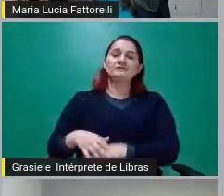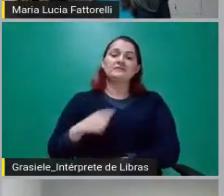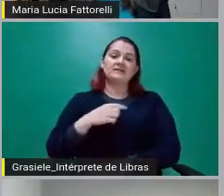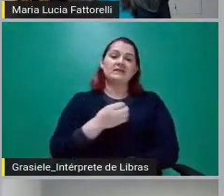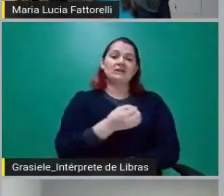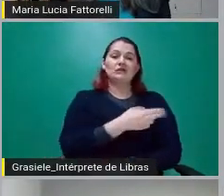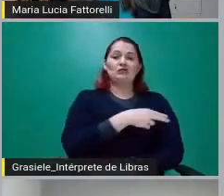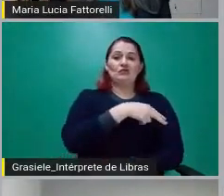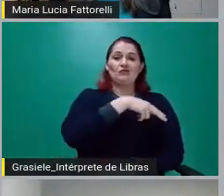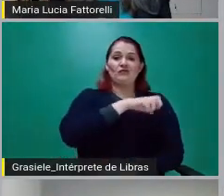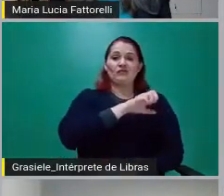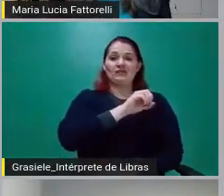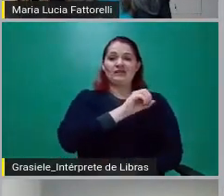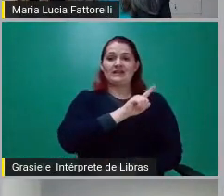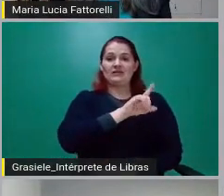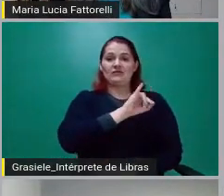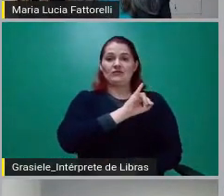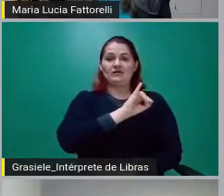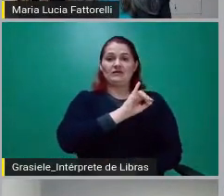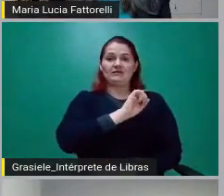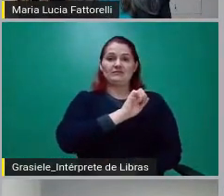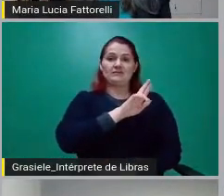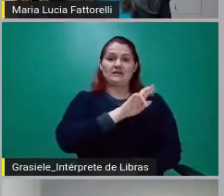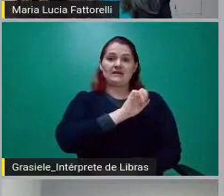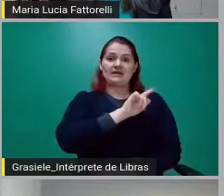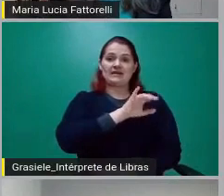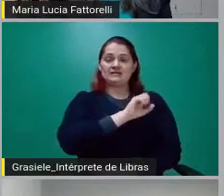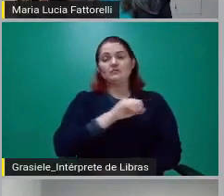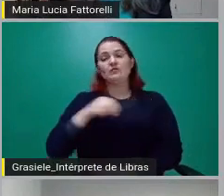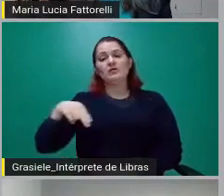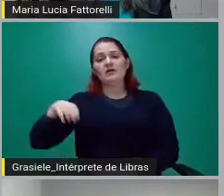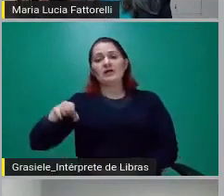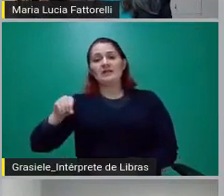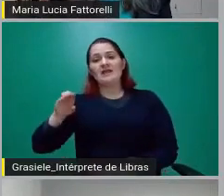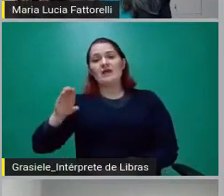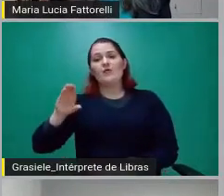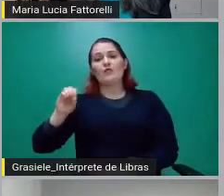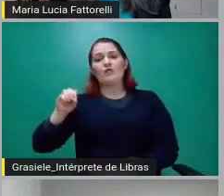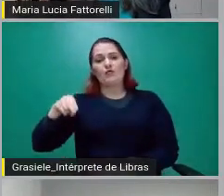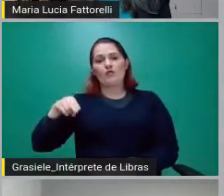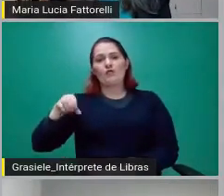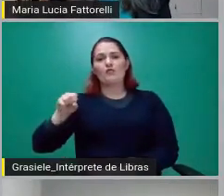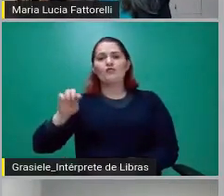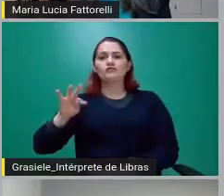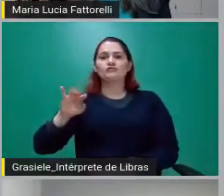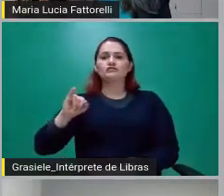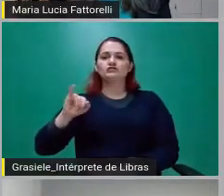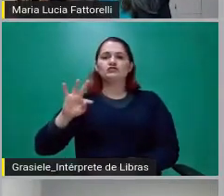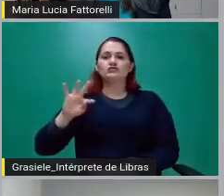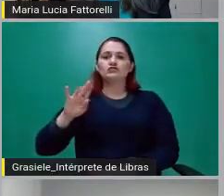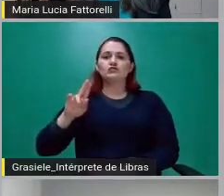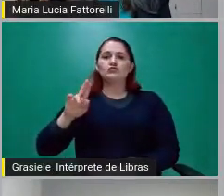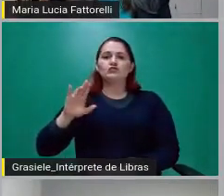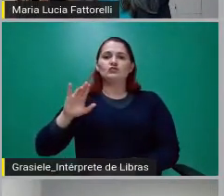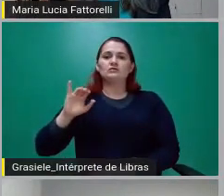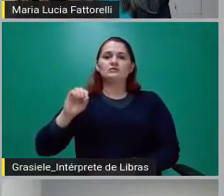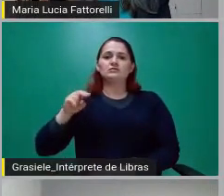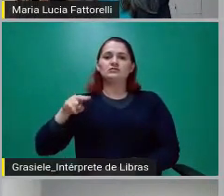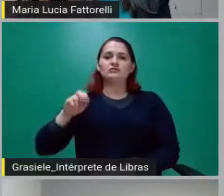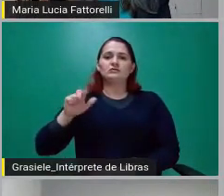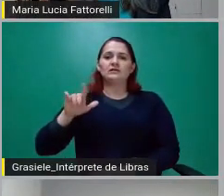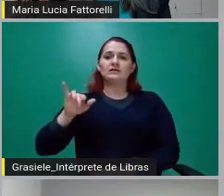eu vou usar as duas coisas, neoconstitucionalismo, neoliberalismo. Embora cada uma dessas expressões tenha